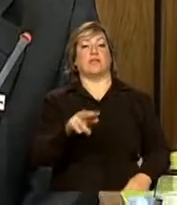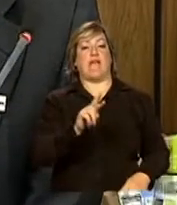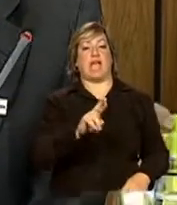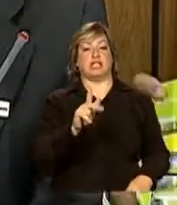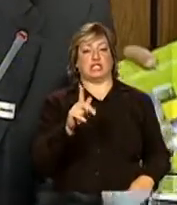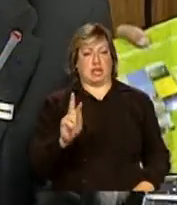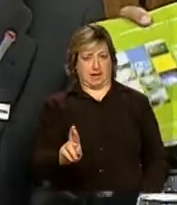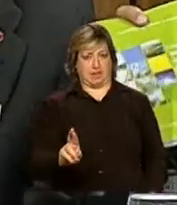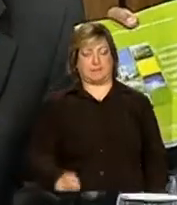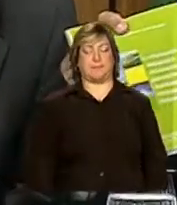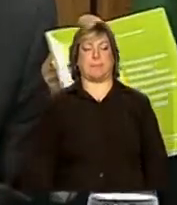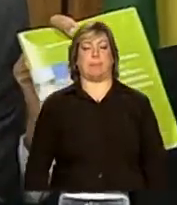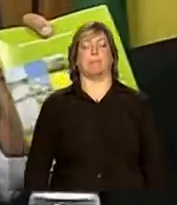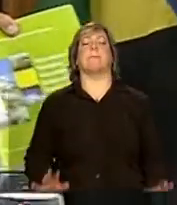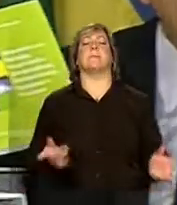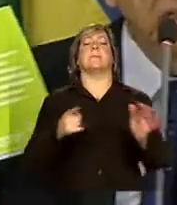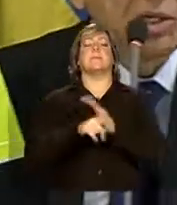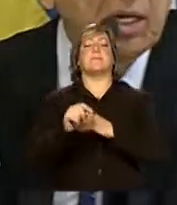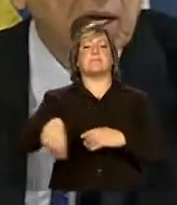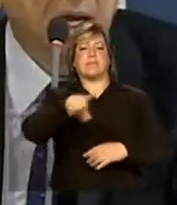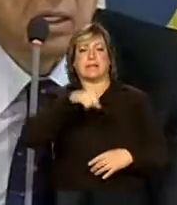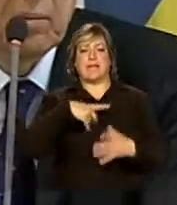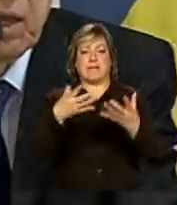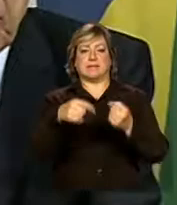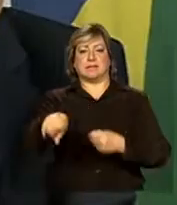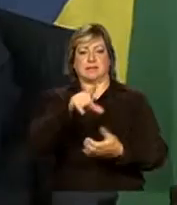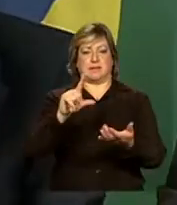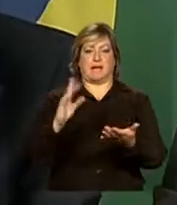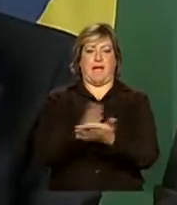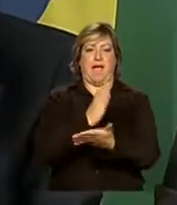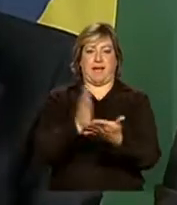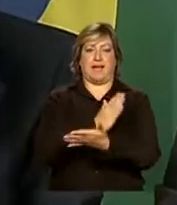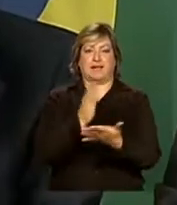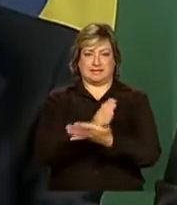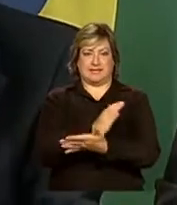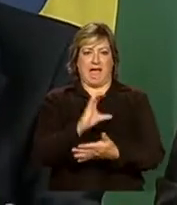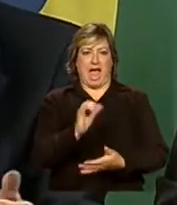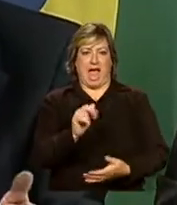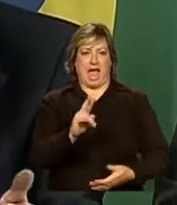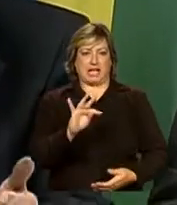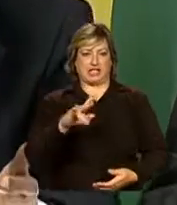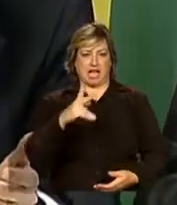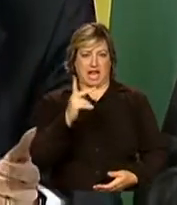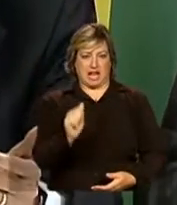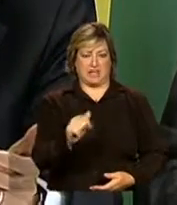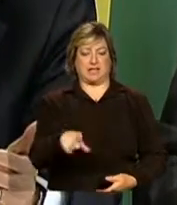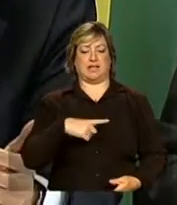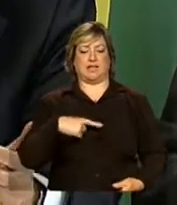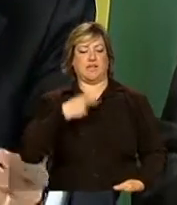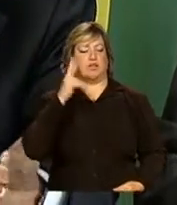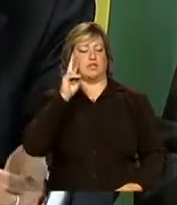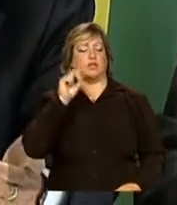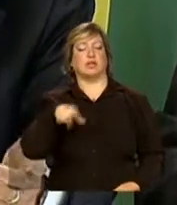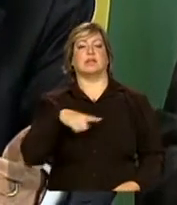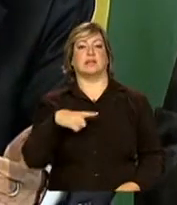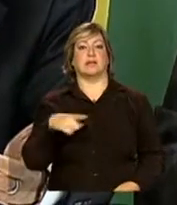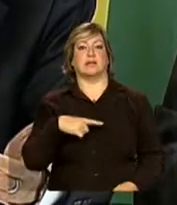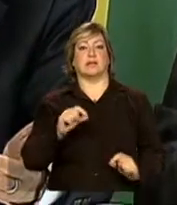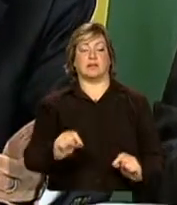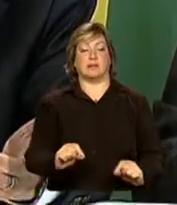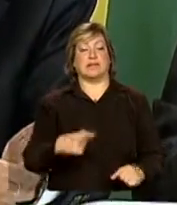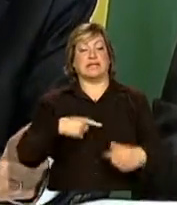senhores, os senhores estão recebendo aí a cartilha a que me referi. Aí, com mais